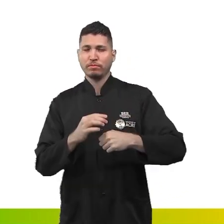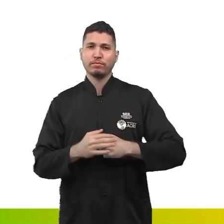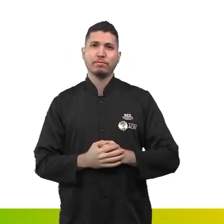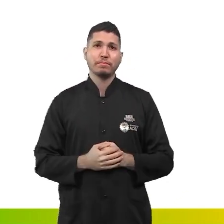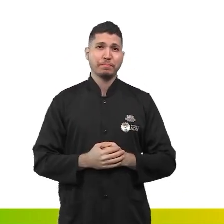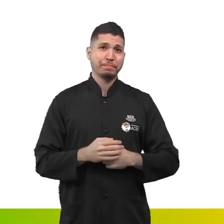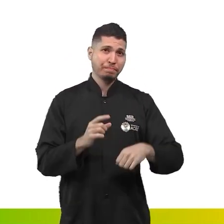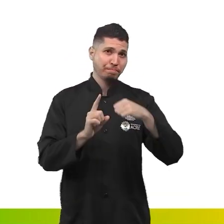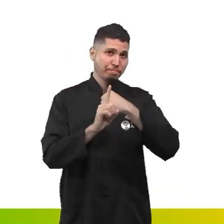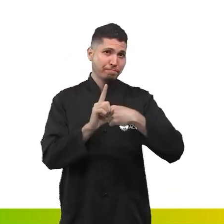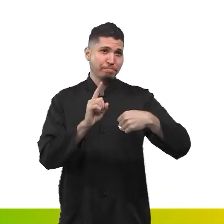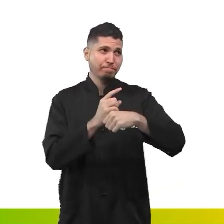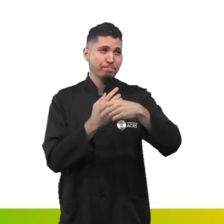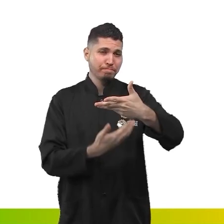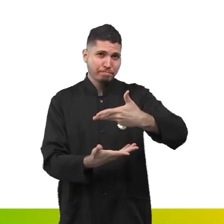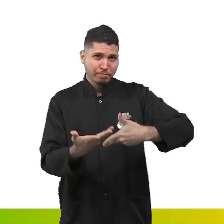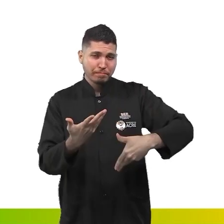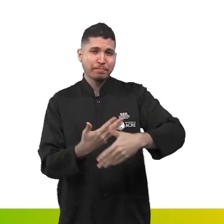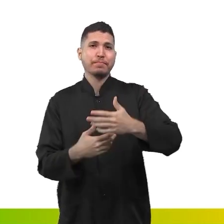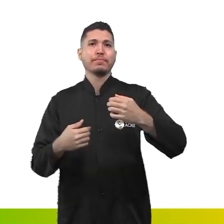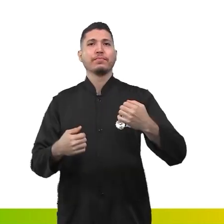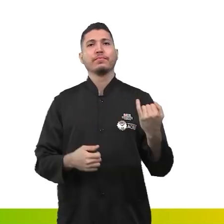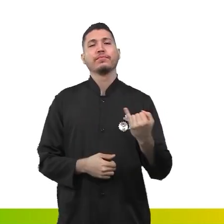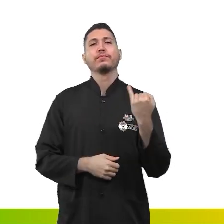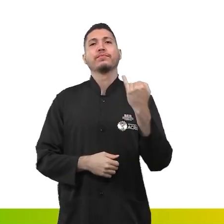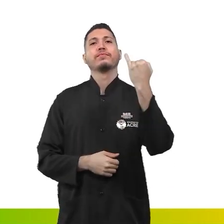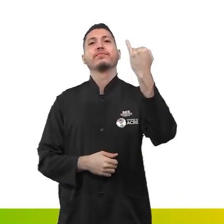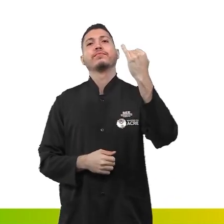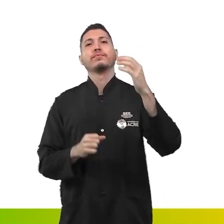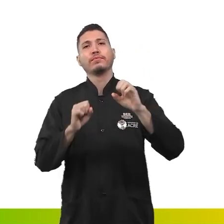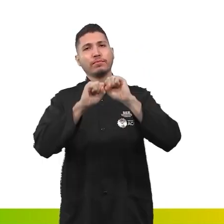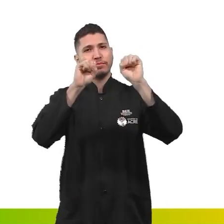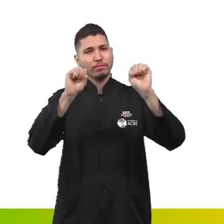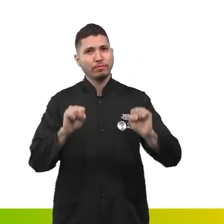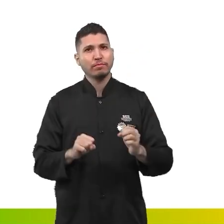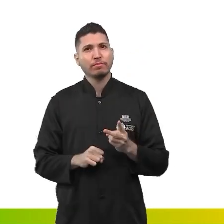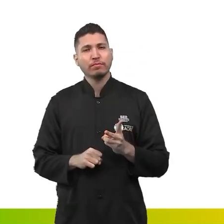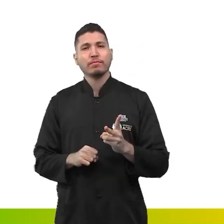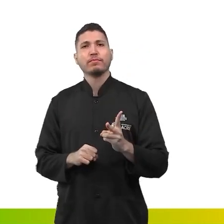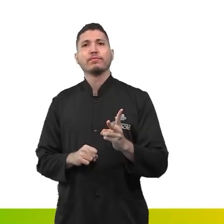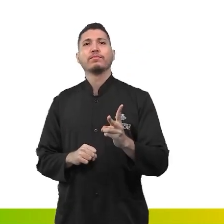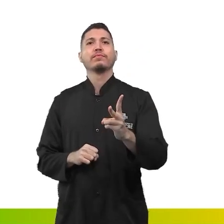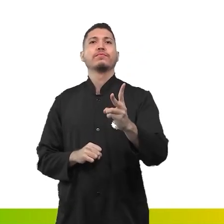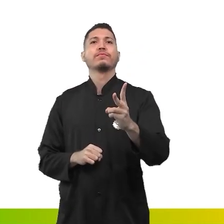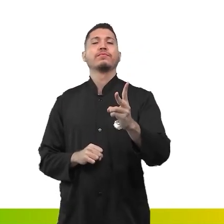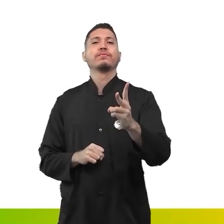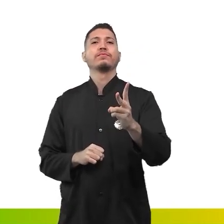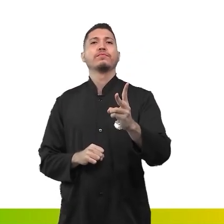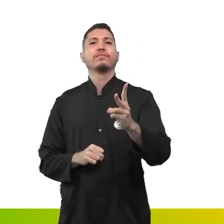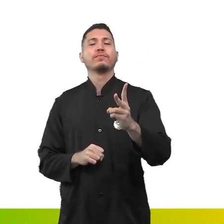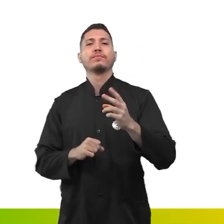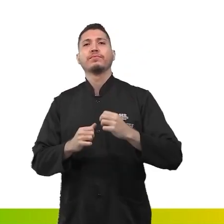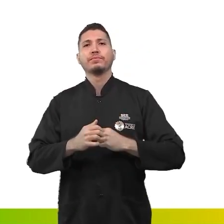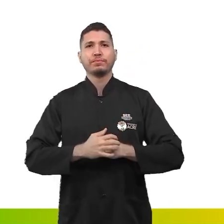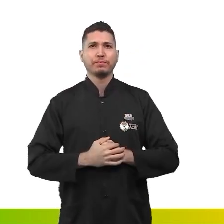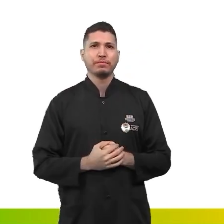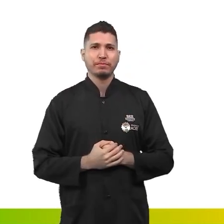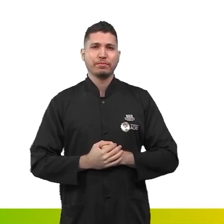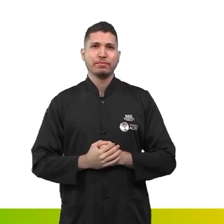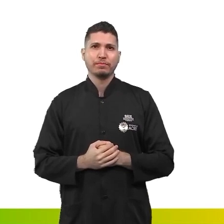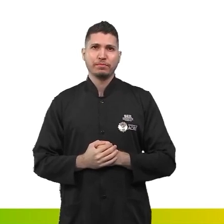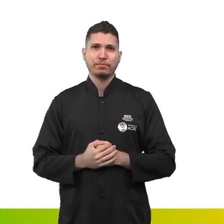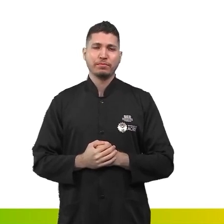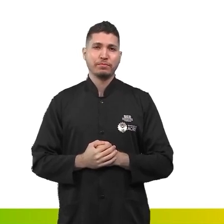socialização é necessária para que o sistema continue e funcione eficazmente. Retirado